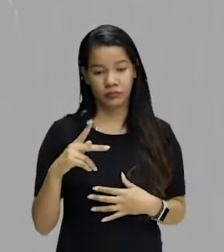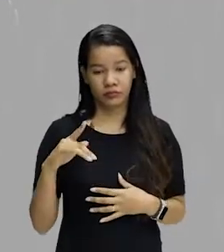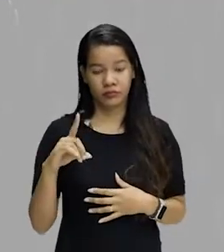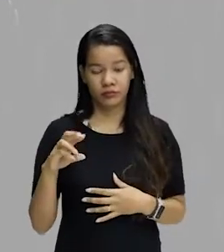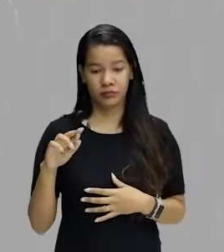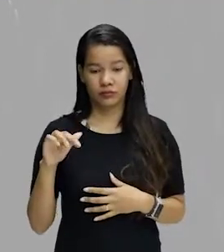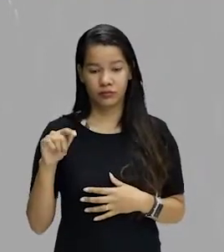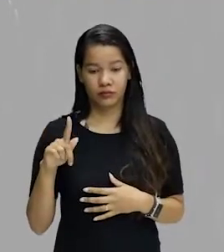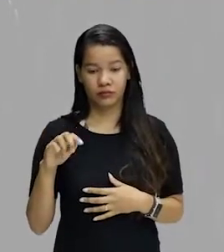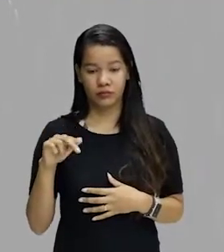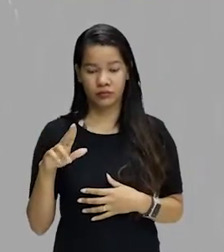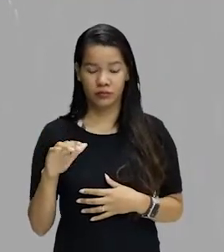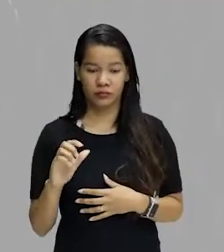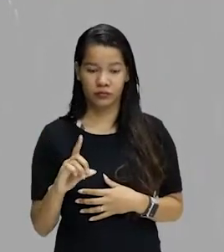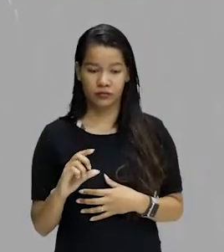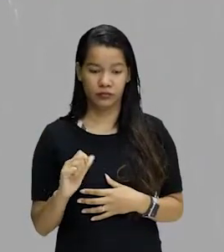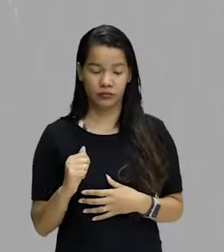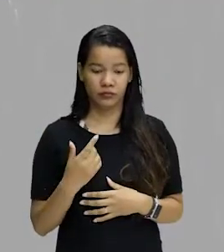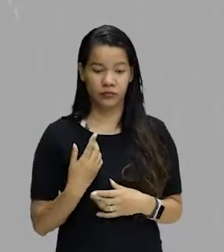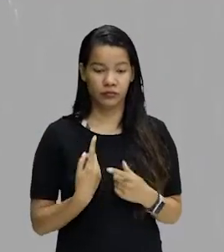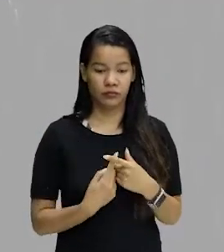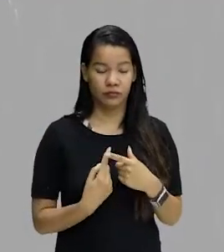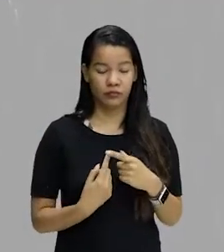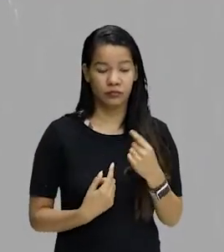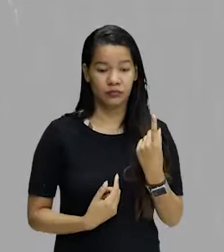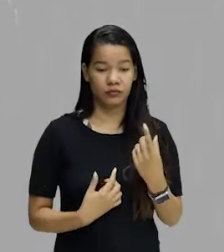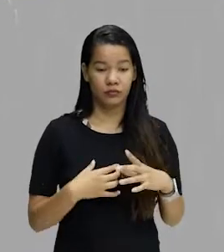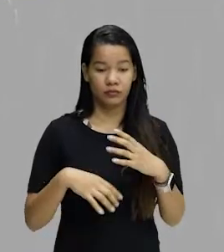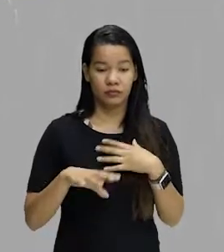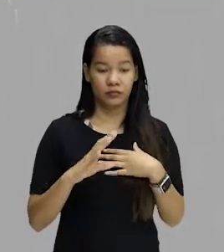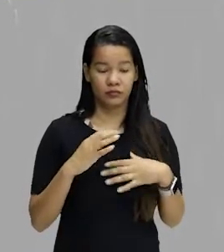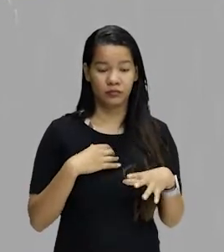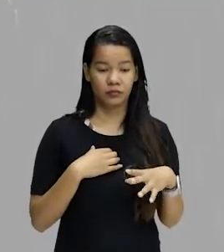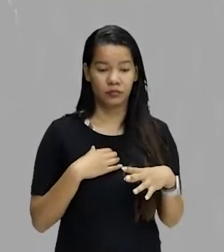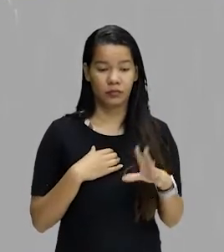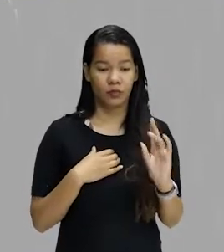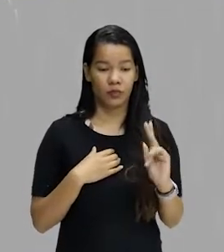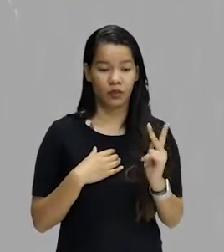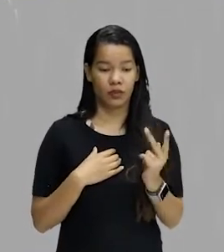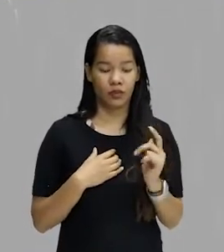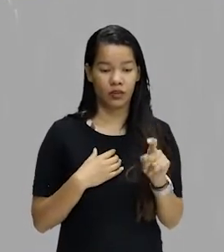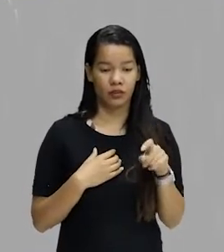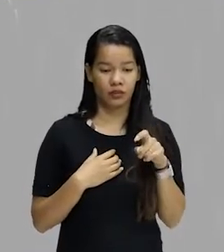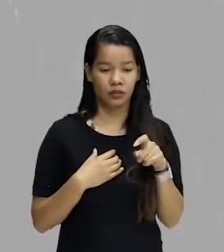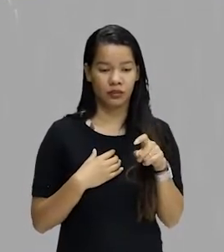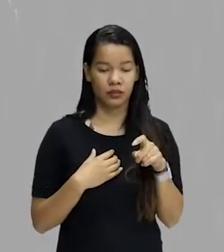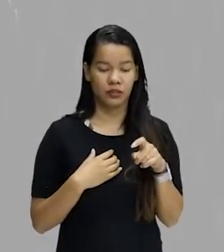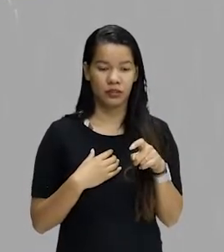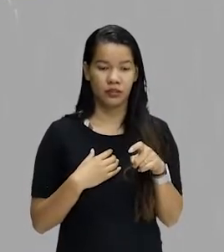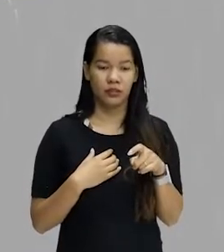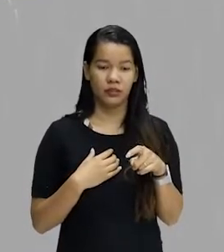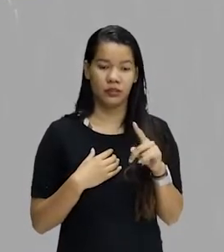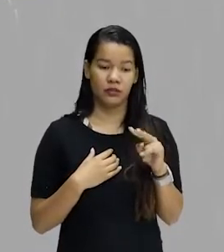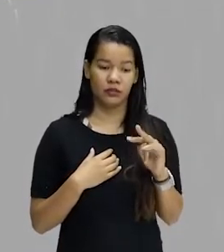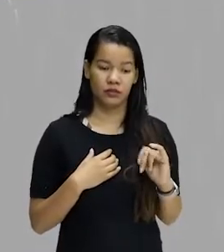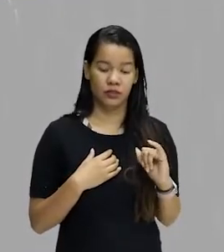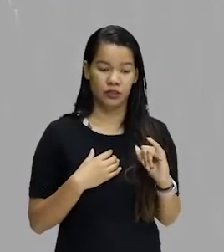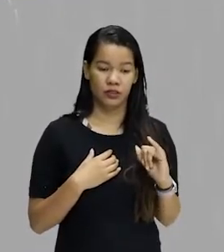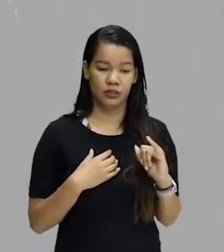Em uma reação de adição, né, o hidrogênio do HX, o hidrogênio, ele